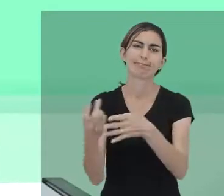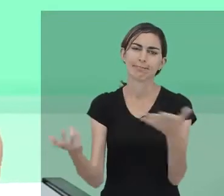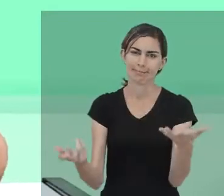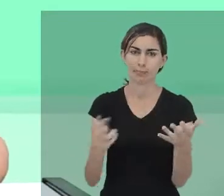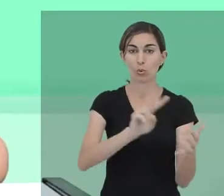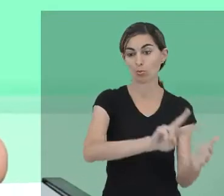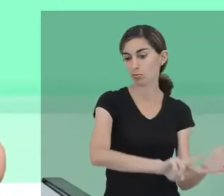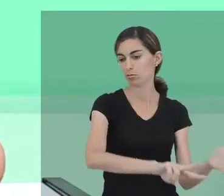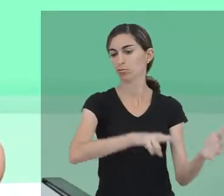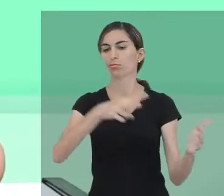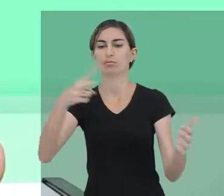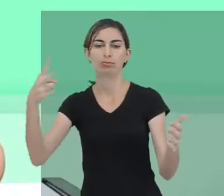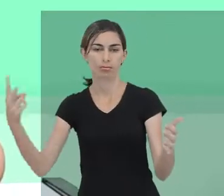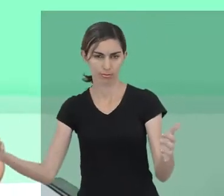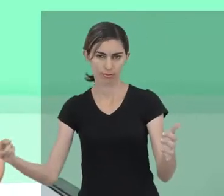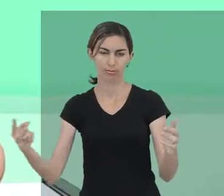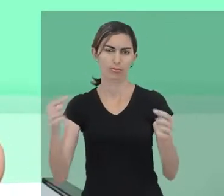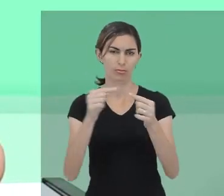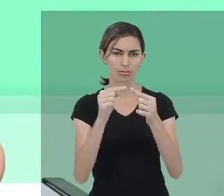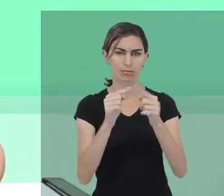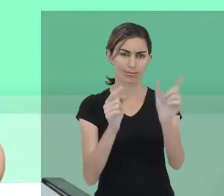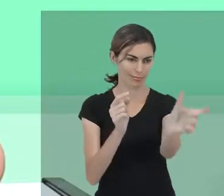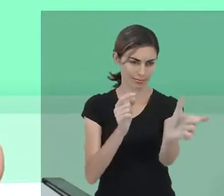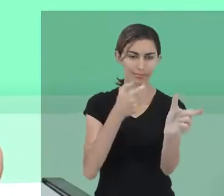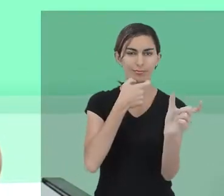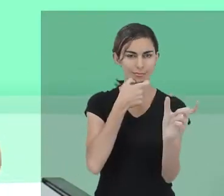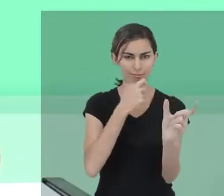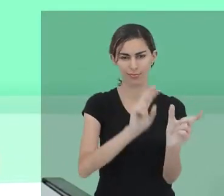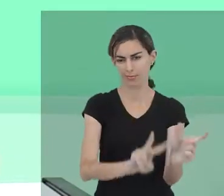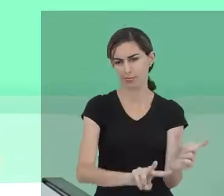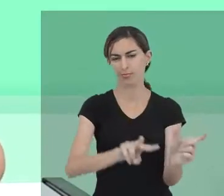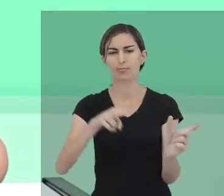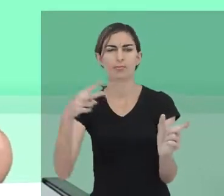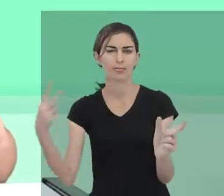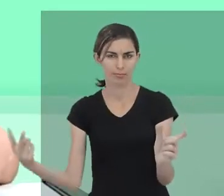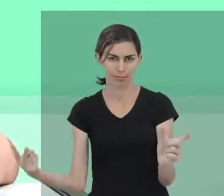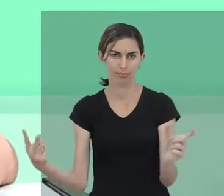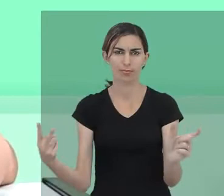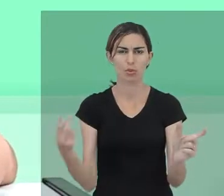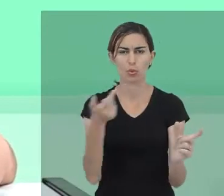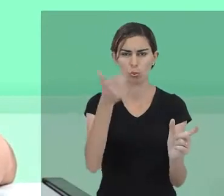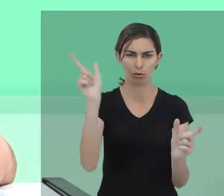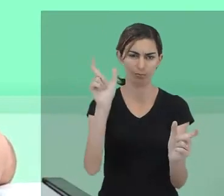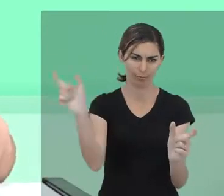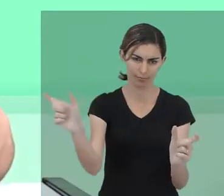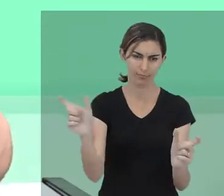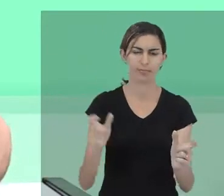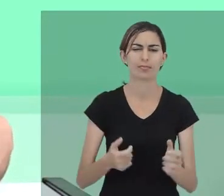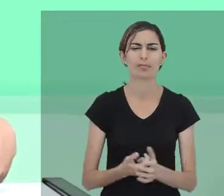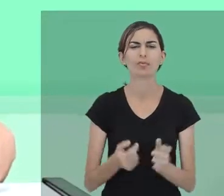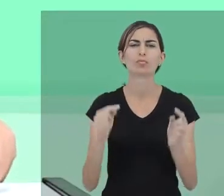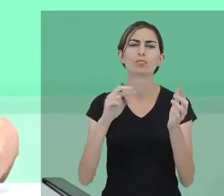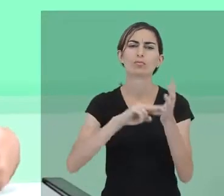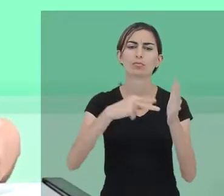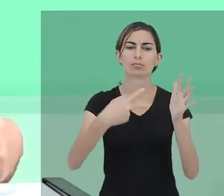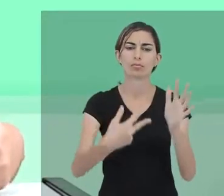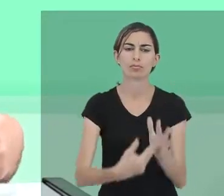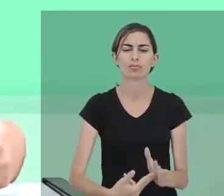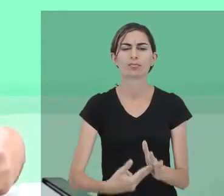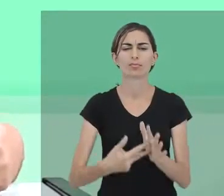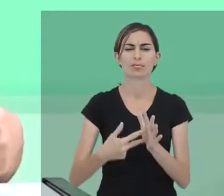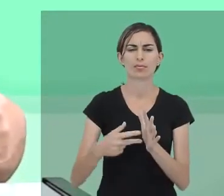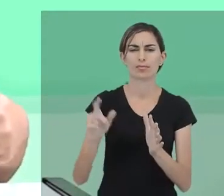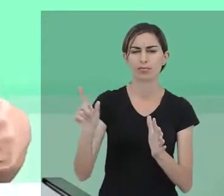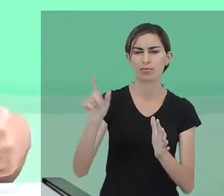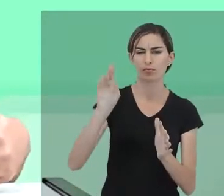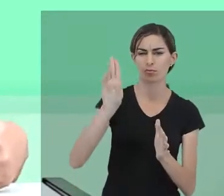o oposto desse B2Commerce é o B2B. Então, o que é o